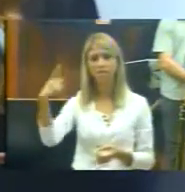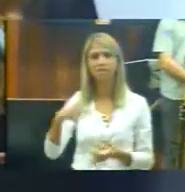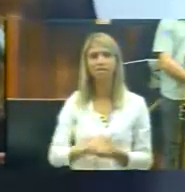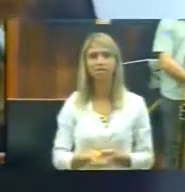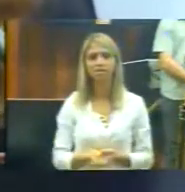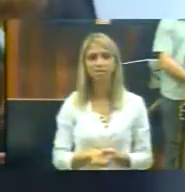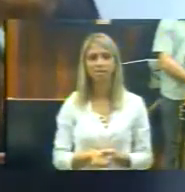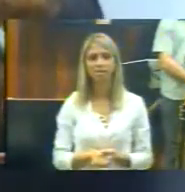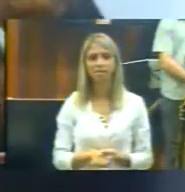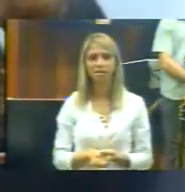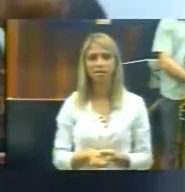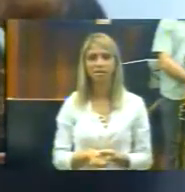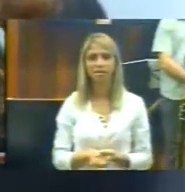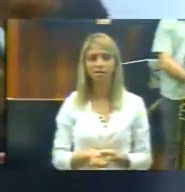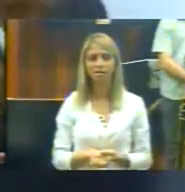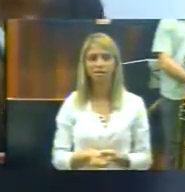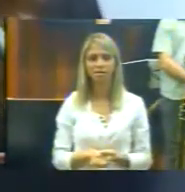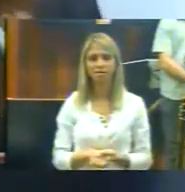E daí,